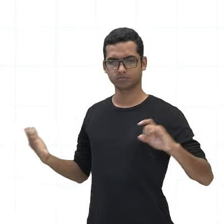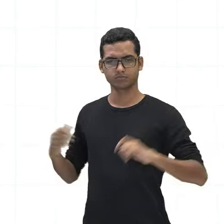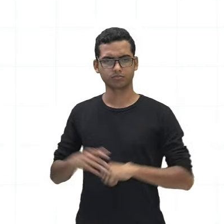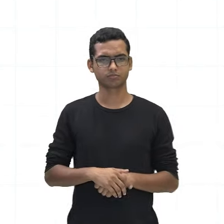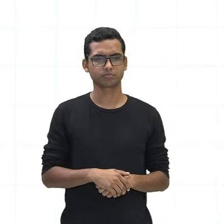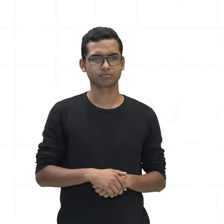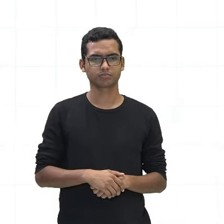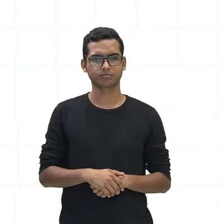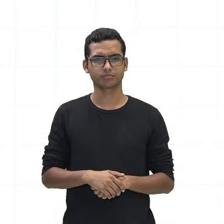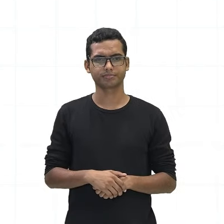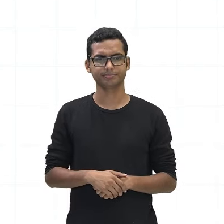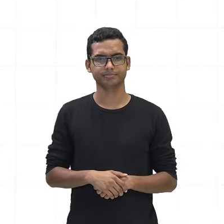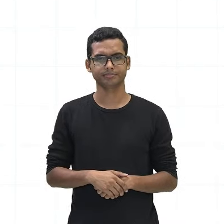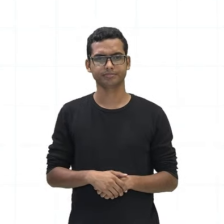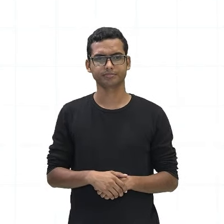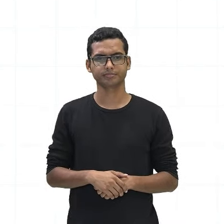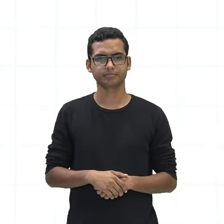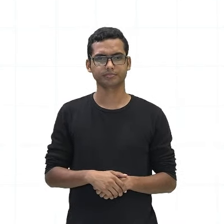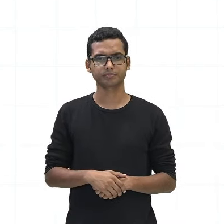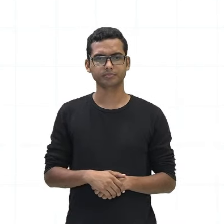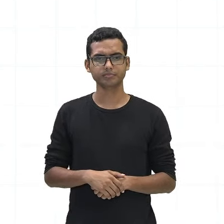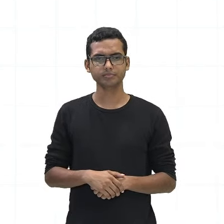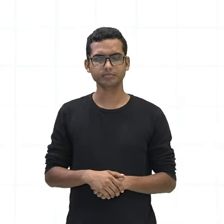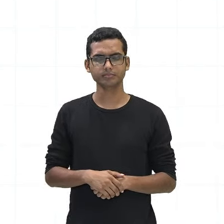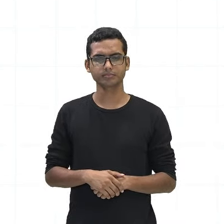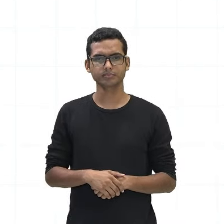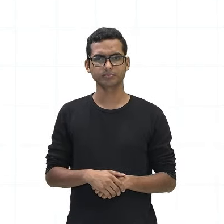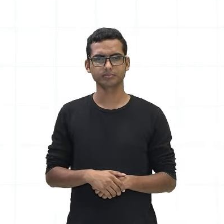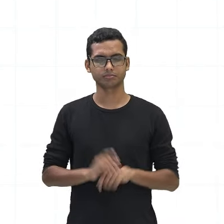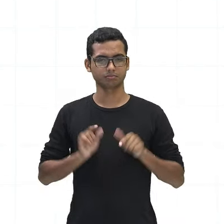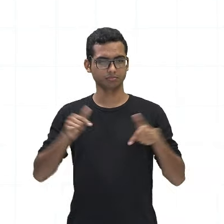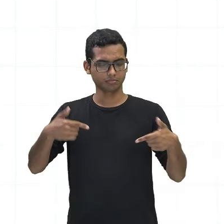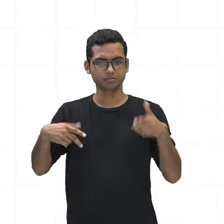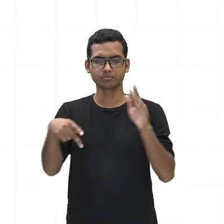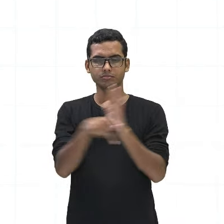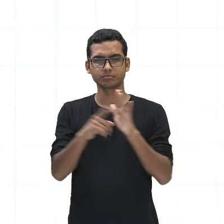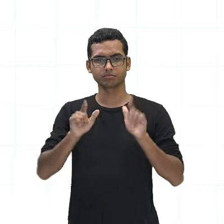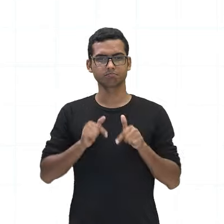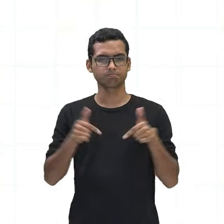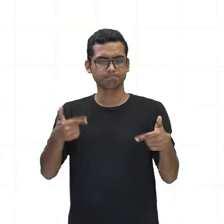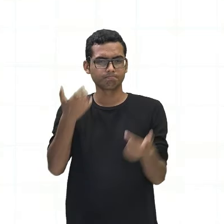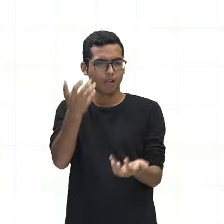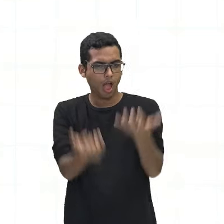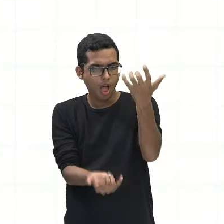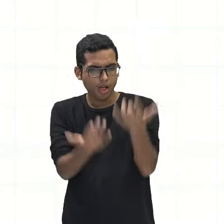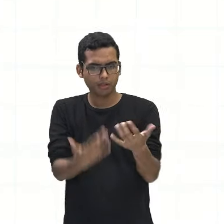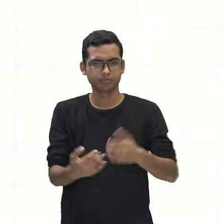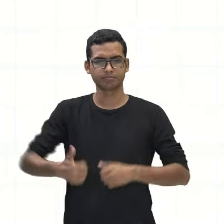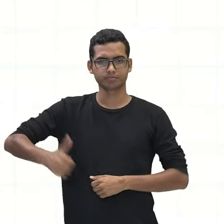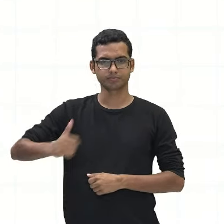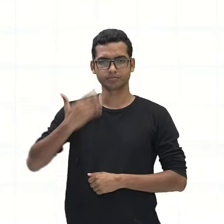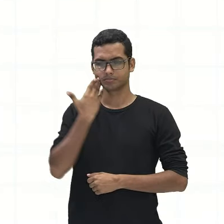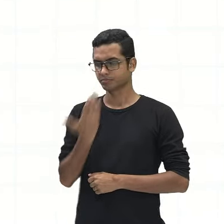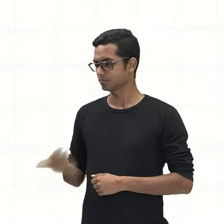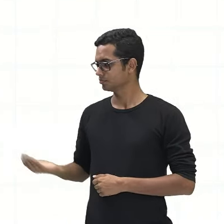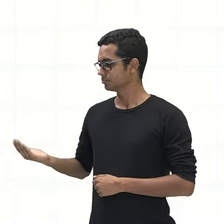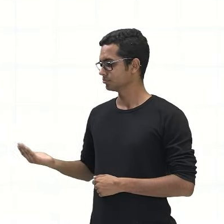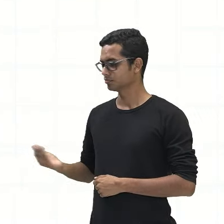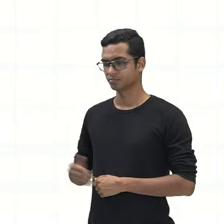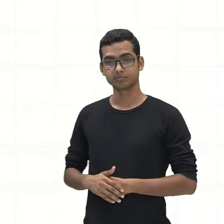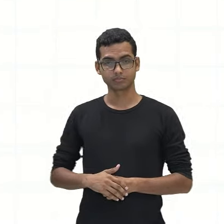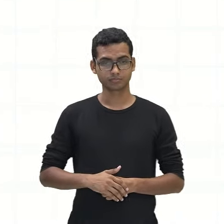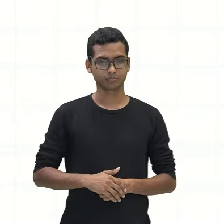diz o seguinte: Operação Queimados. Vamos primeiramente mostrar aqui essa propaganda, né, a respeito aqui